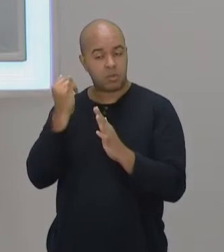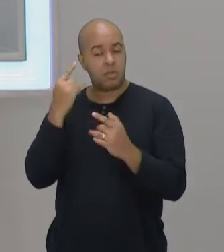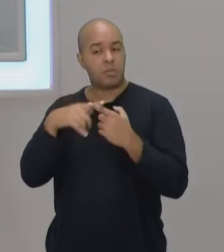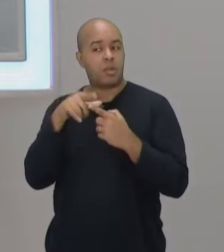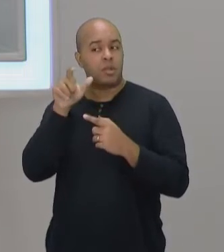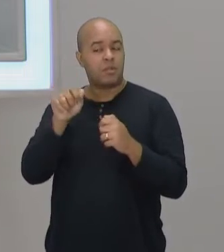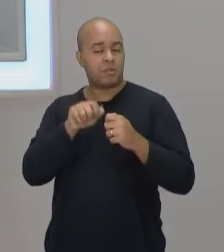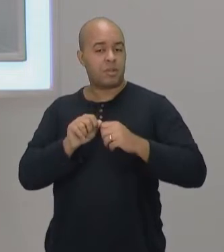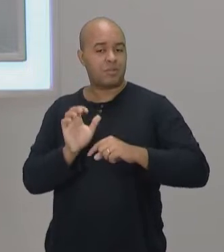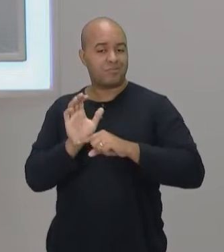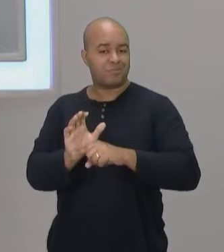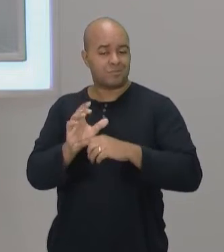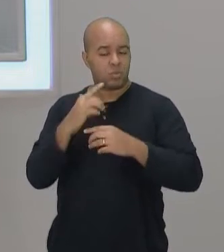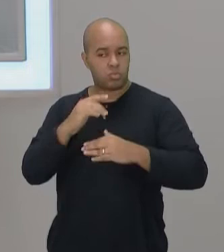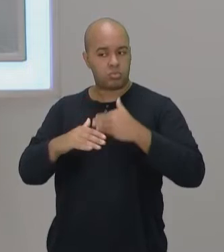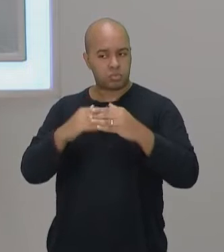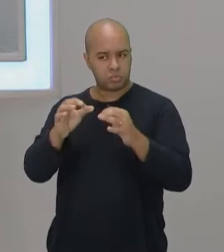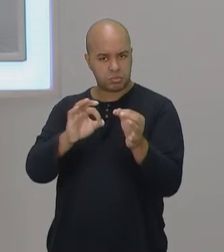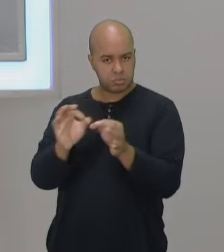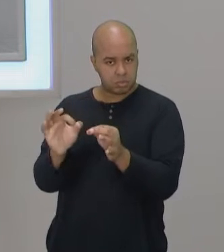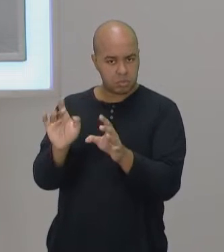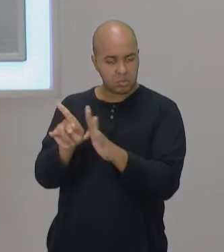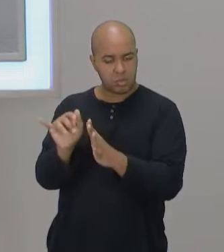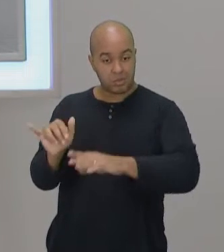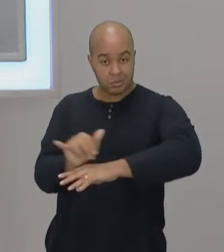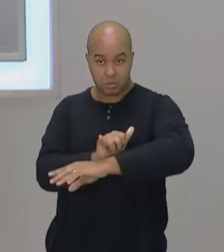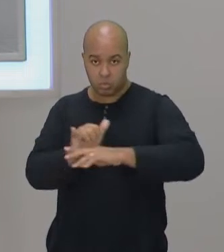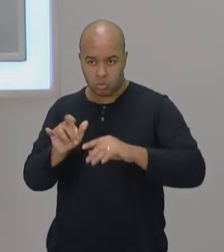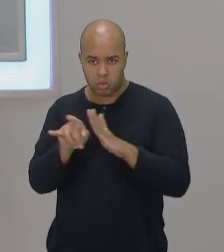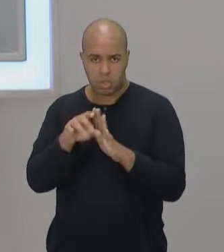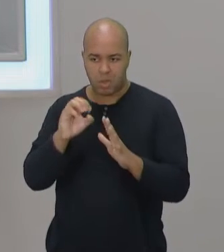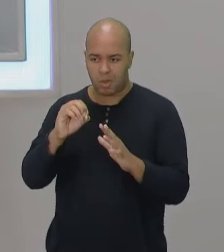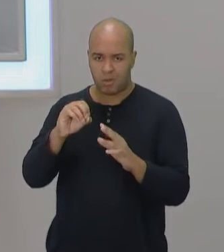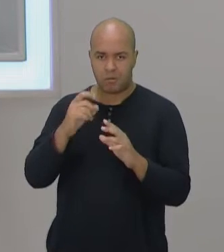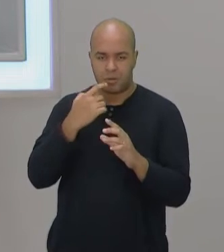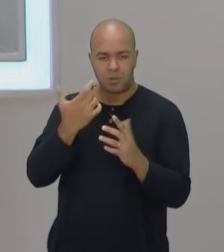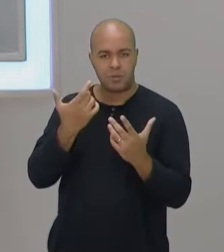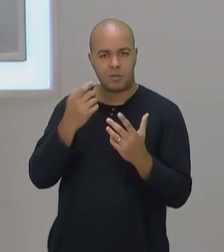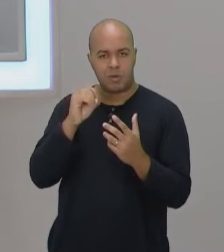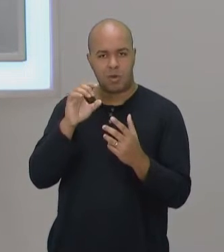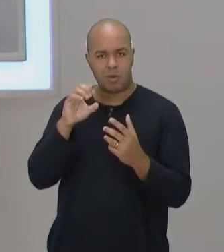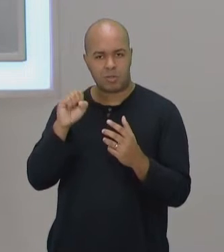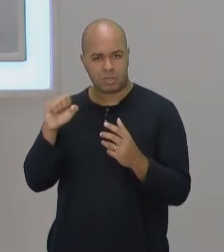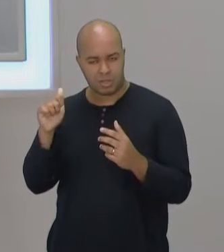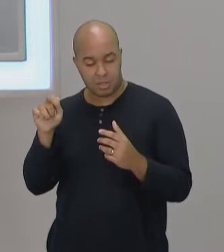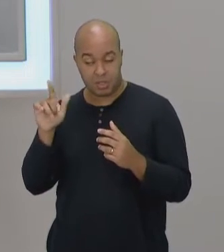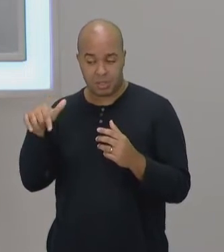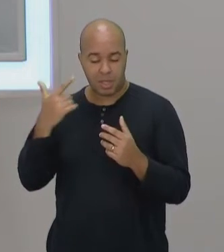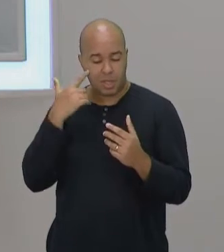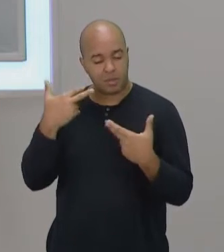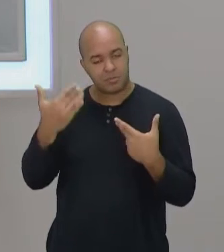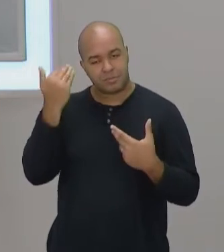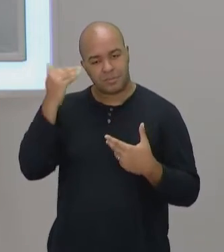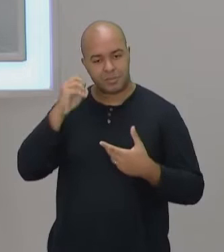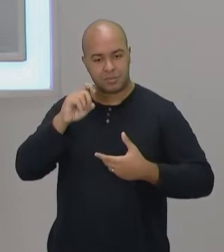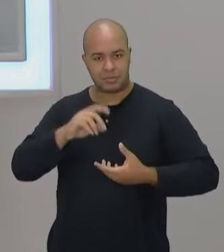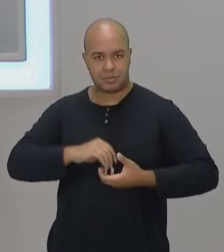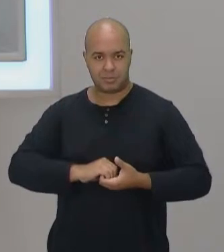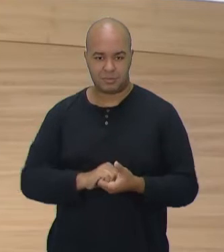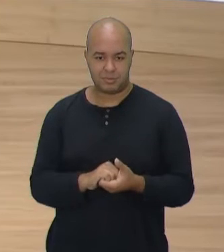porque ele faz parte da constituição da estrutura óssea. Tá bom? É isso que nós temos que compreender.